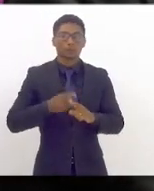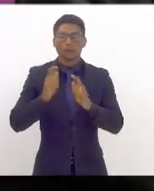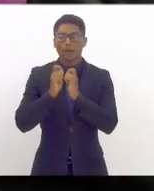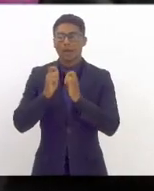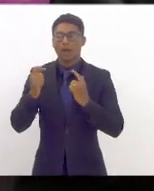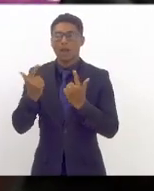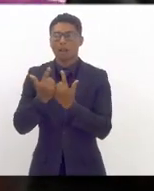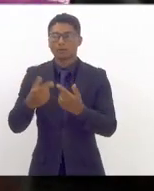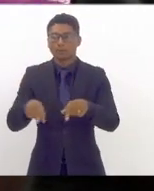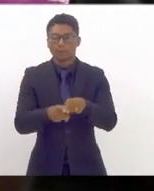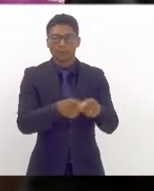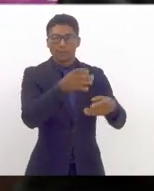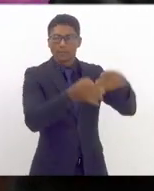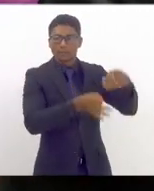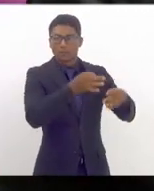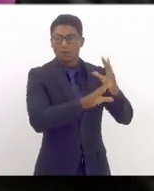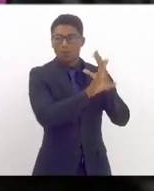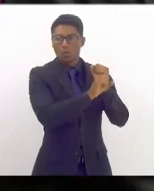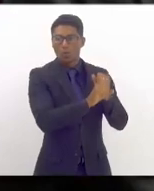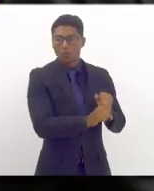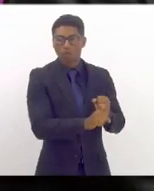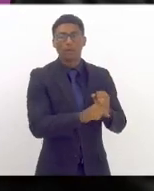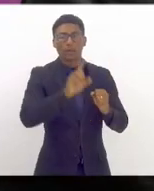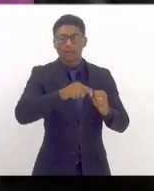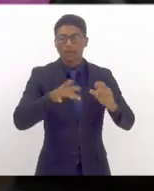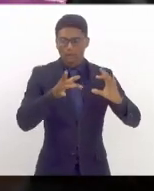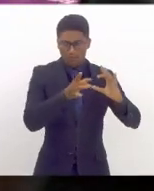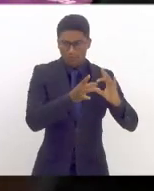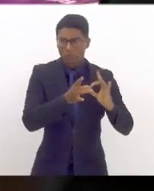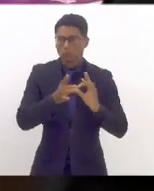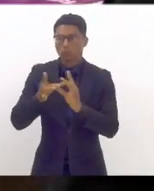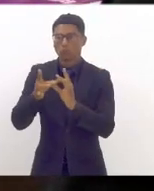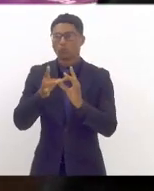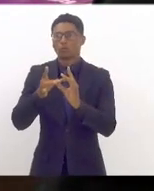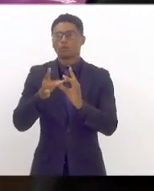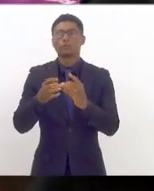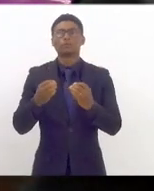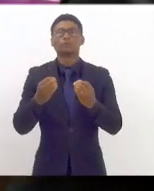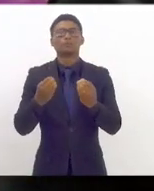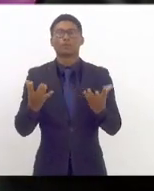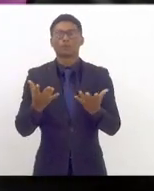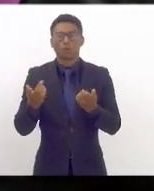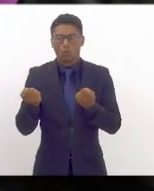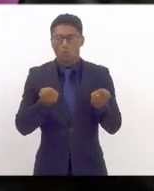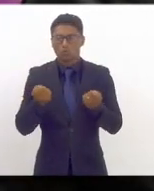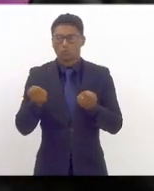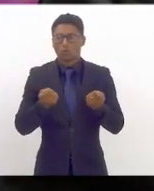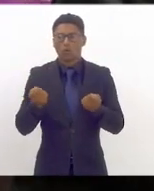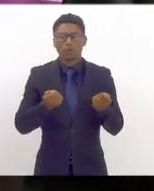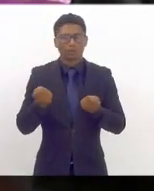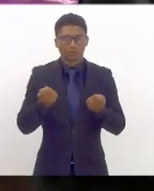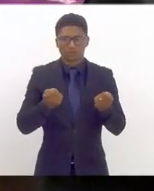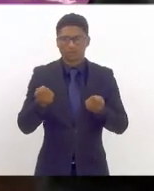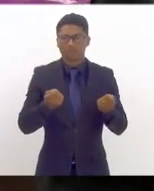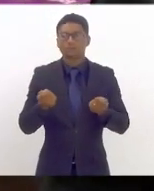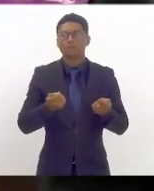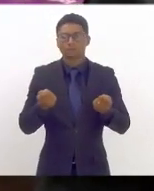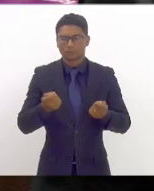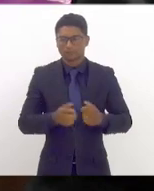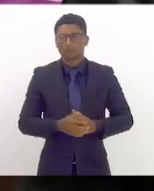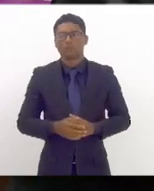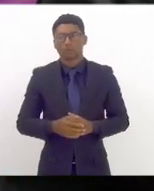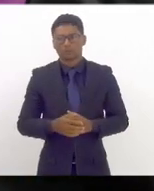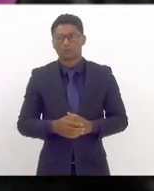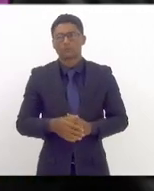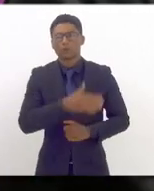Uno no controle externo da administração pública e o Tribunal de